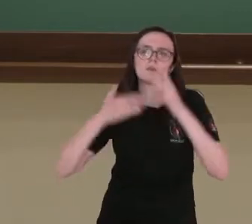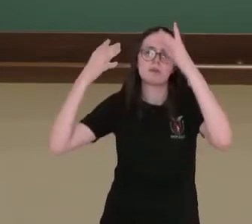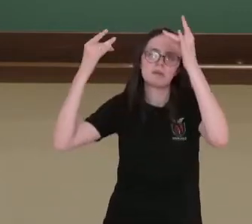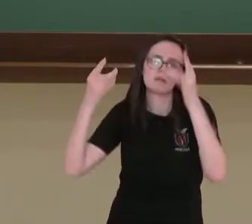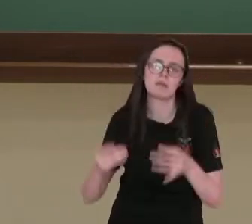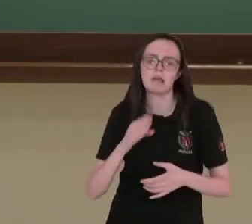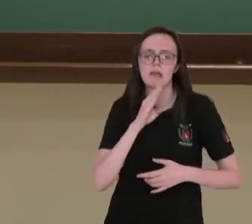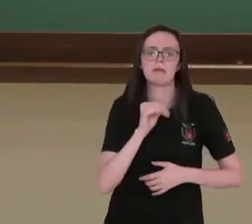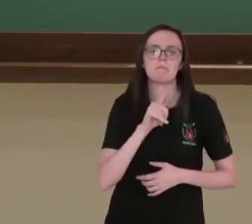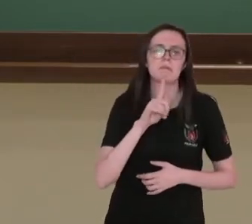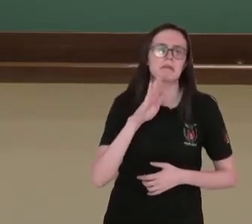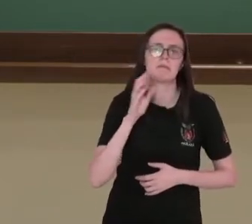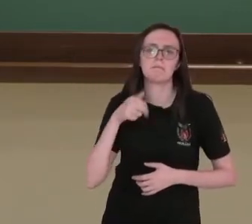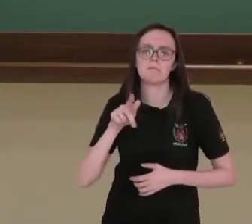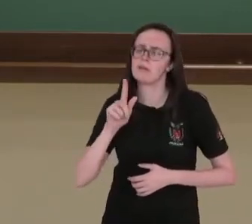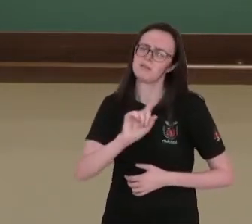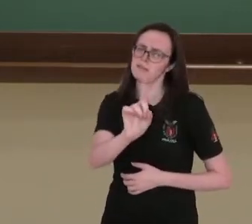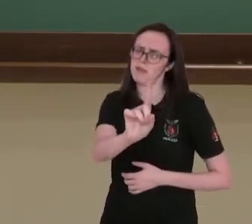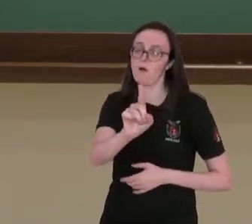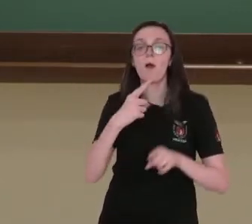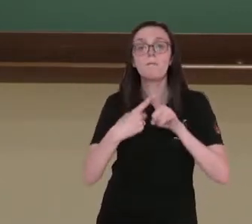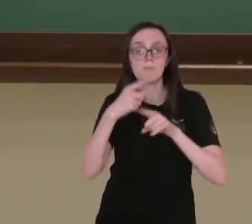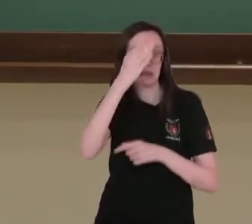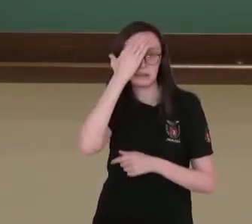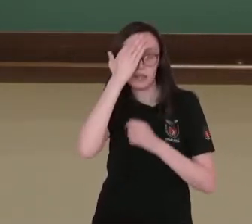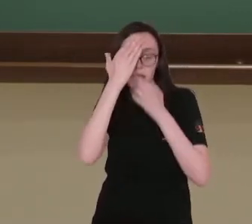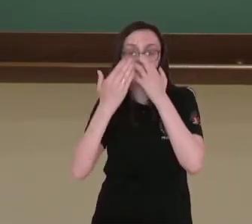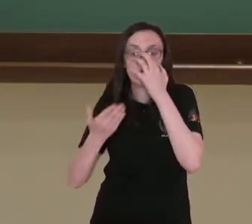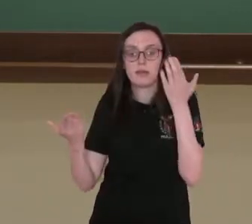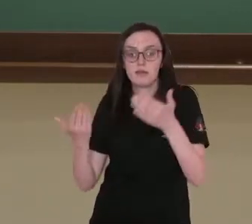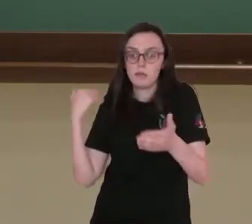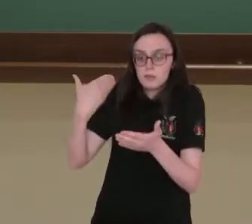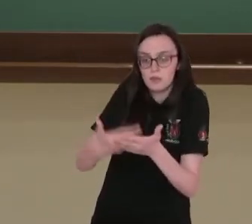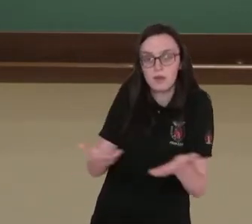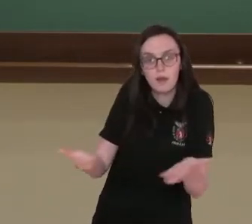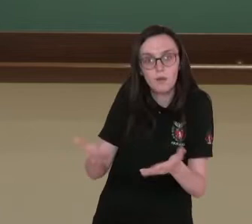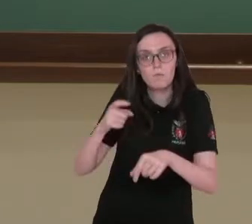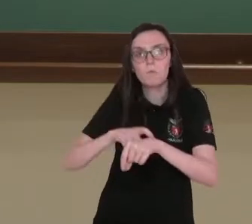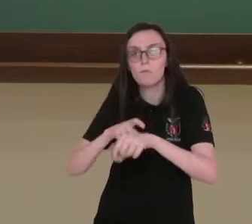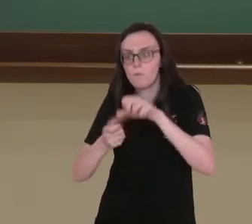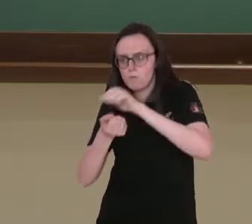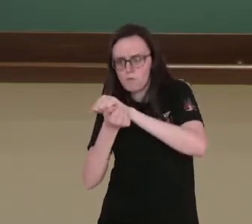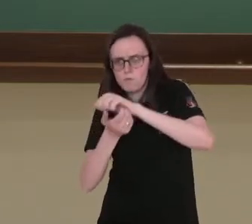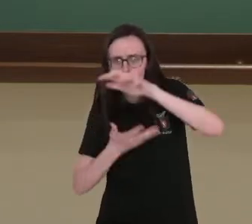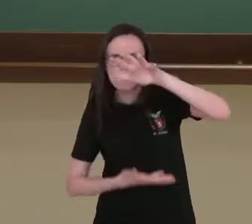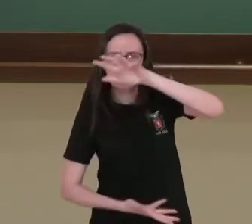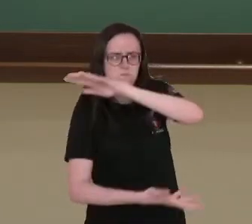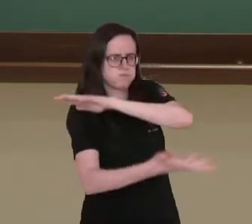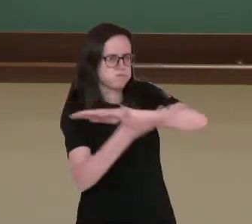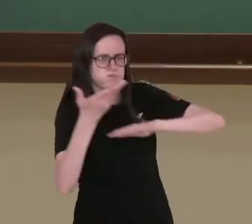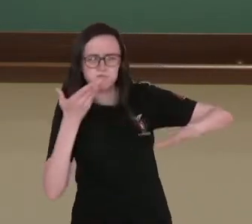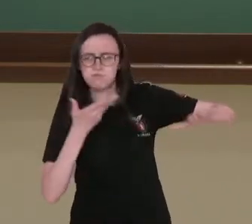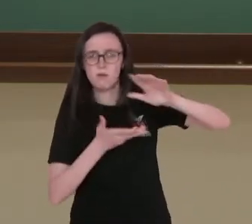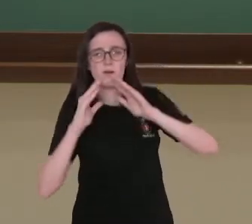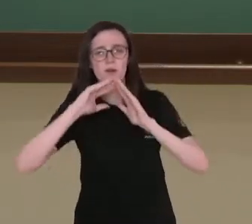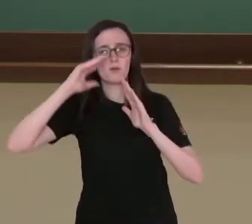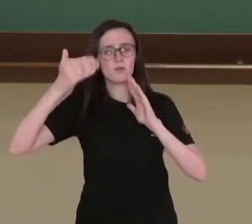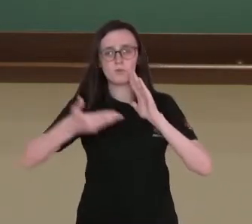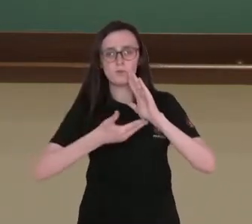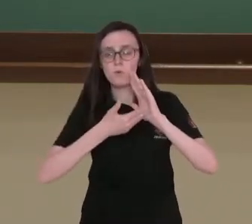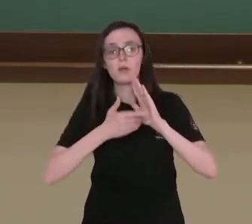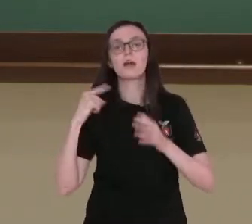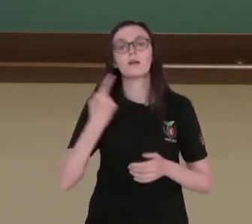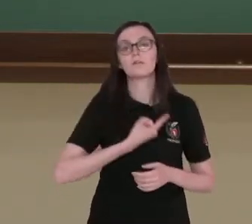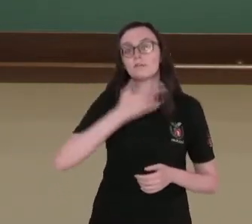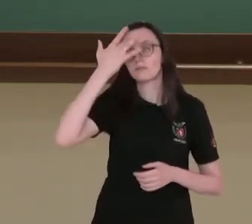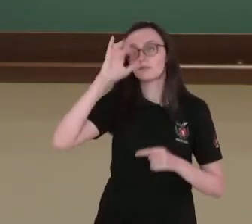Big Bang. Até porque, né, pessoal, chega neste momento em que todo o universo estava concentrado, a gente não sabe